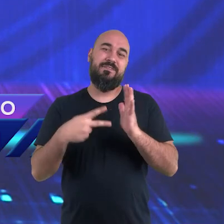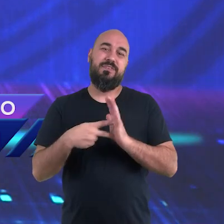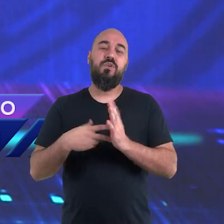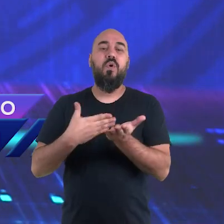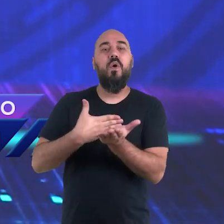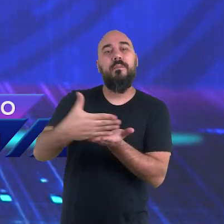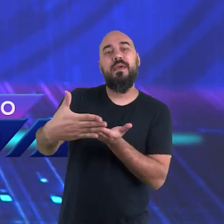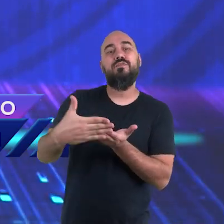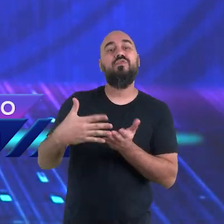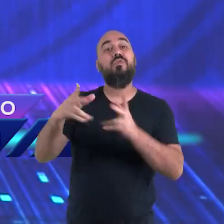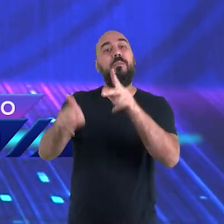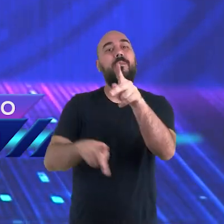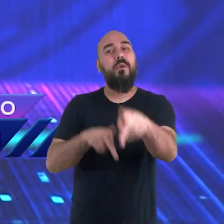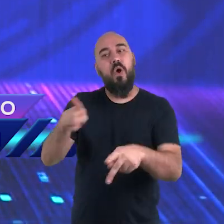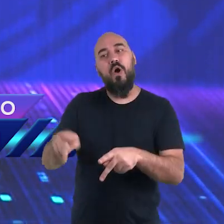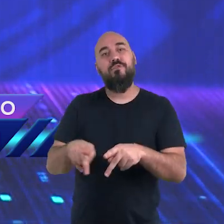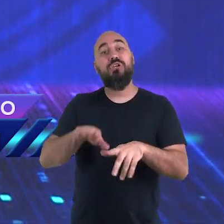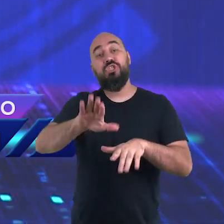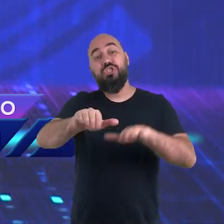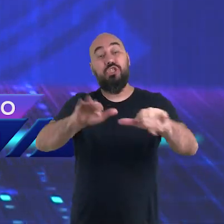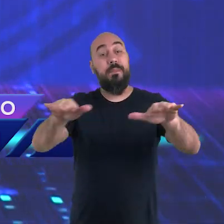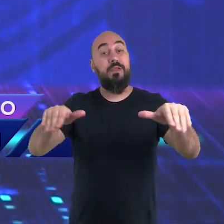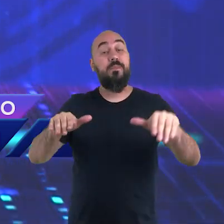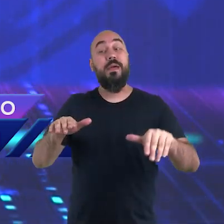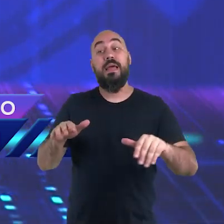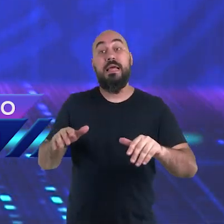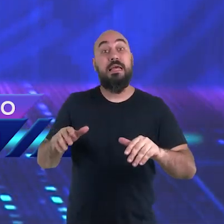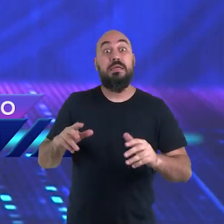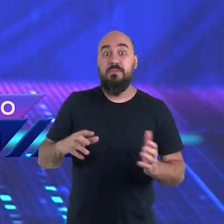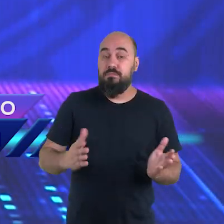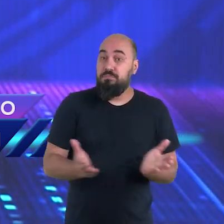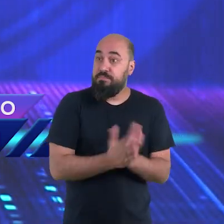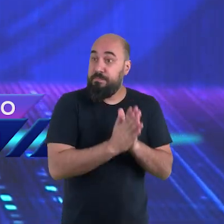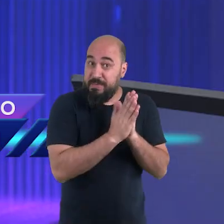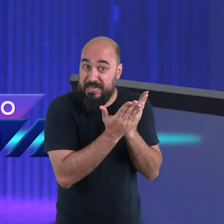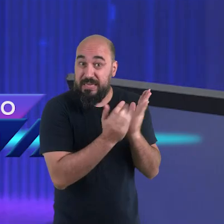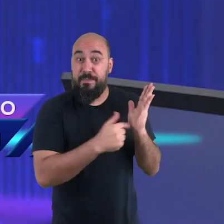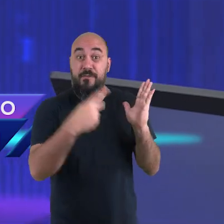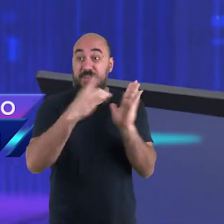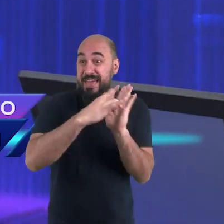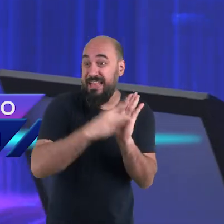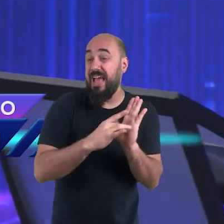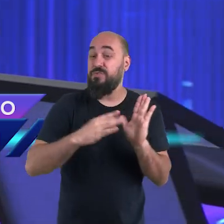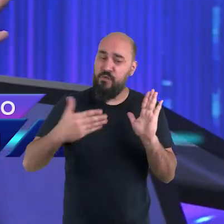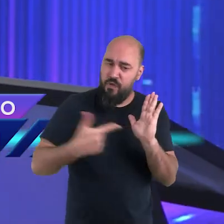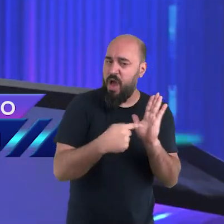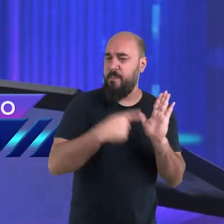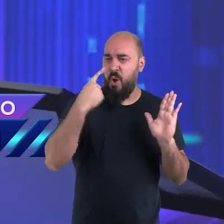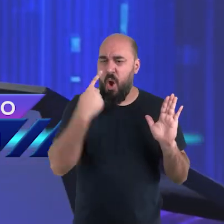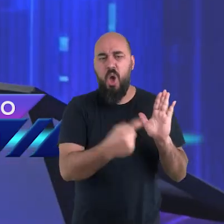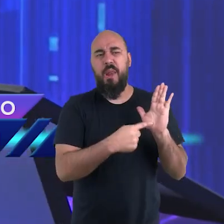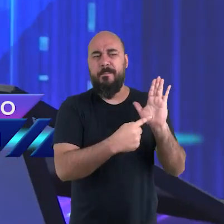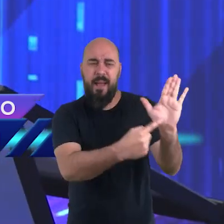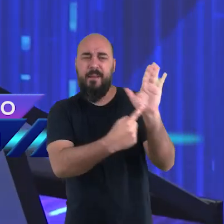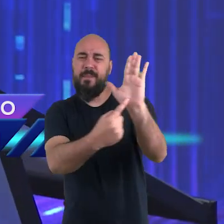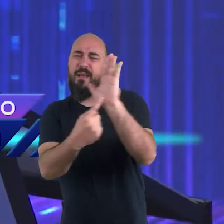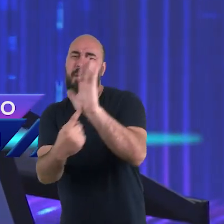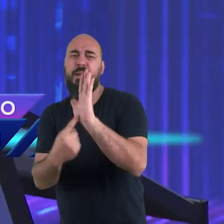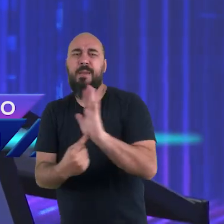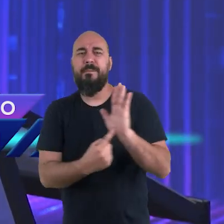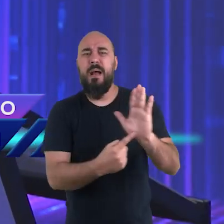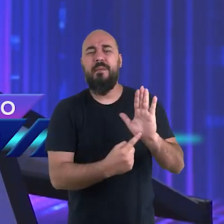seu povo, chamado para restaurar toda a verdade bíblica. Por que eu sou adventista do sétimo dia? Eu